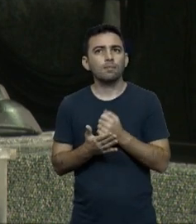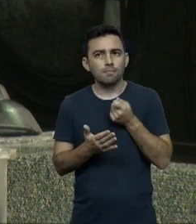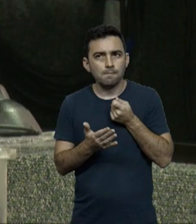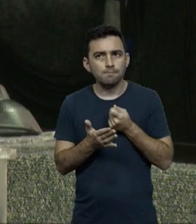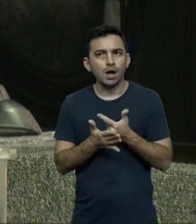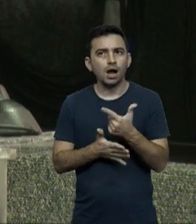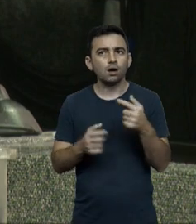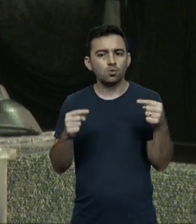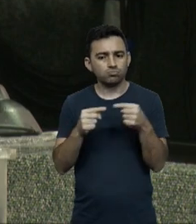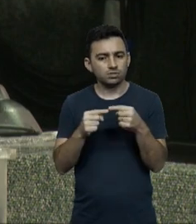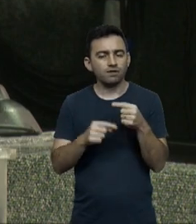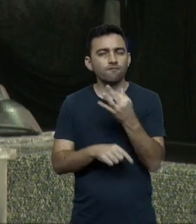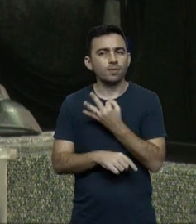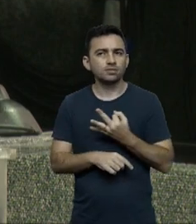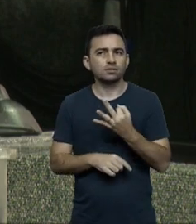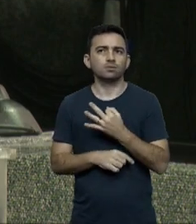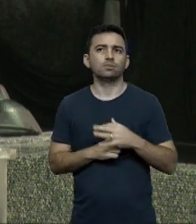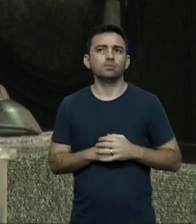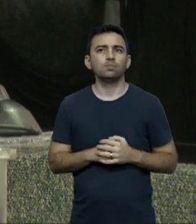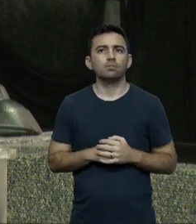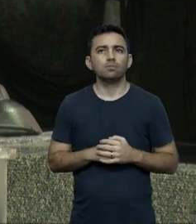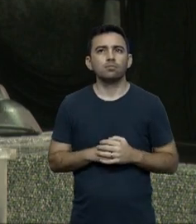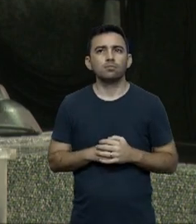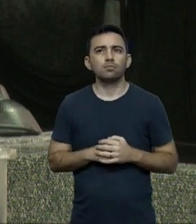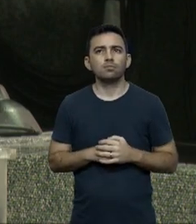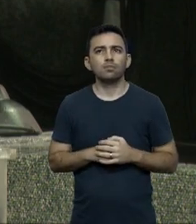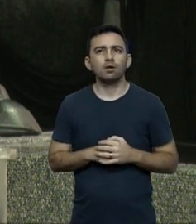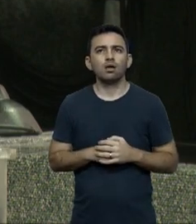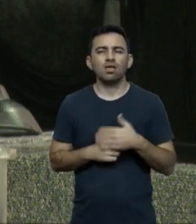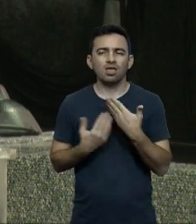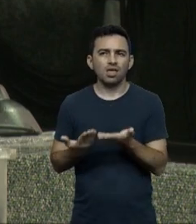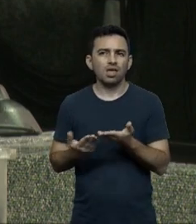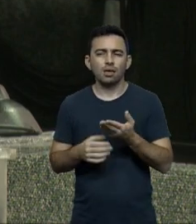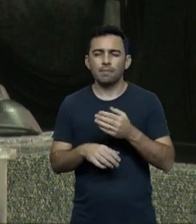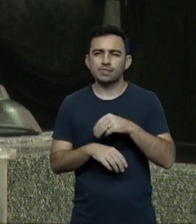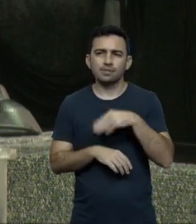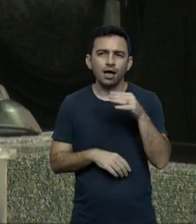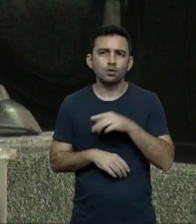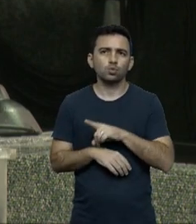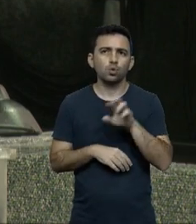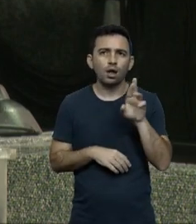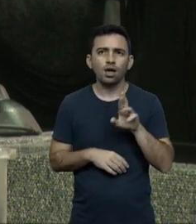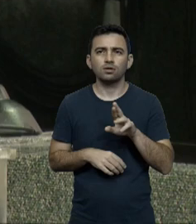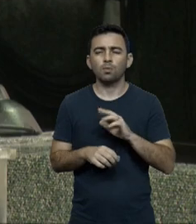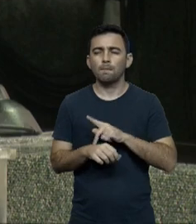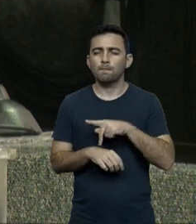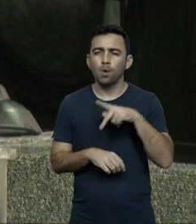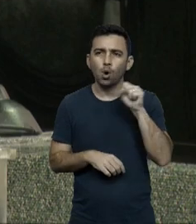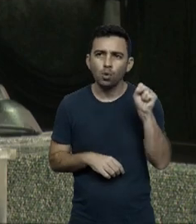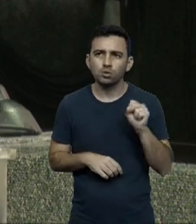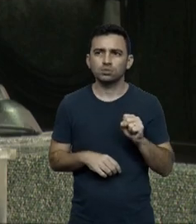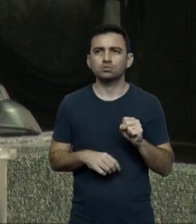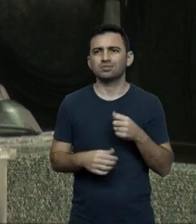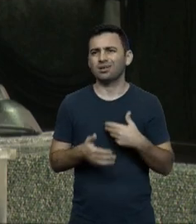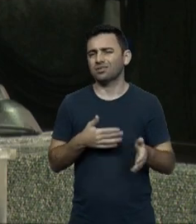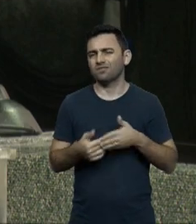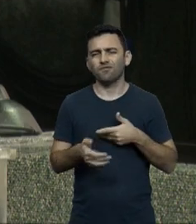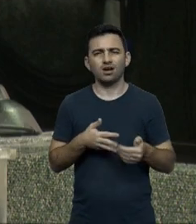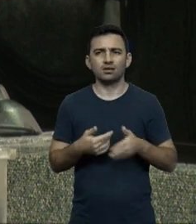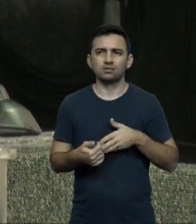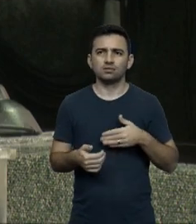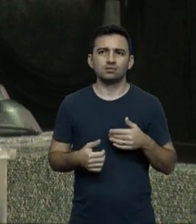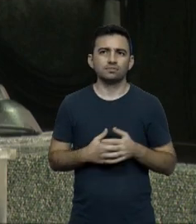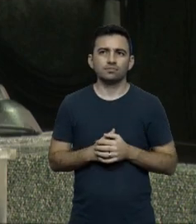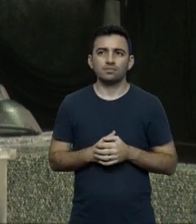a sua formação com um mestrado com doutorado com a pós-graduação em qualquer pós né